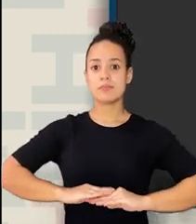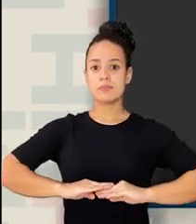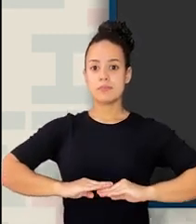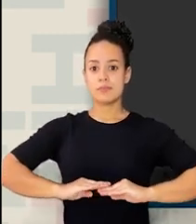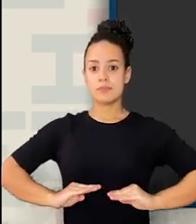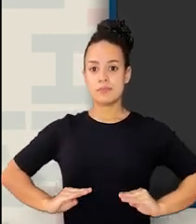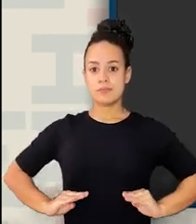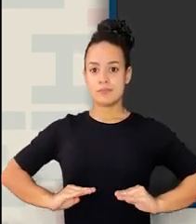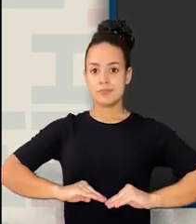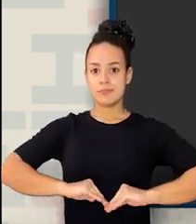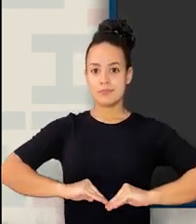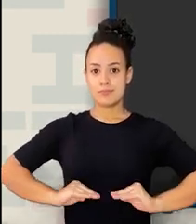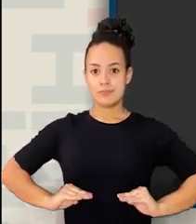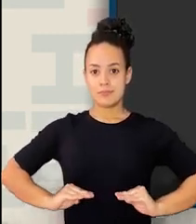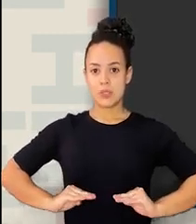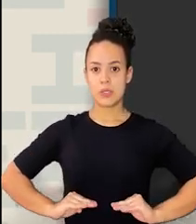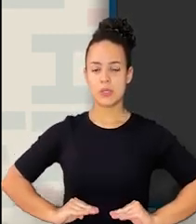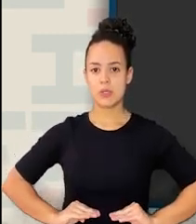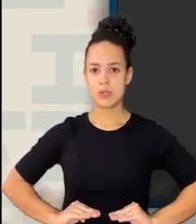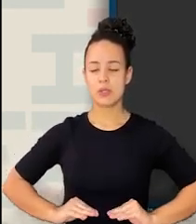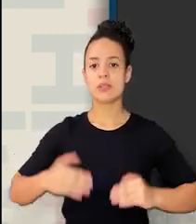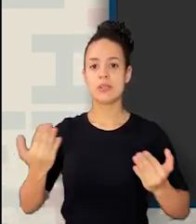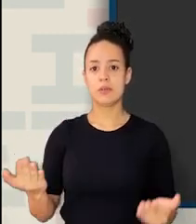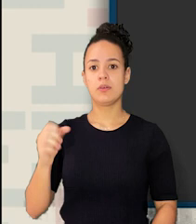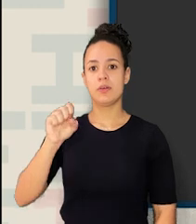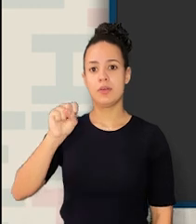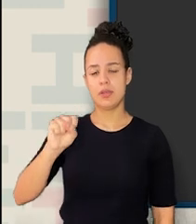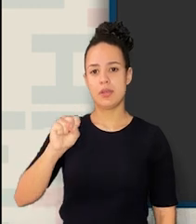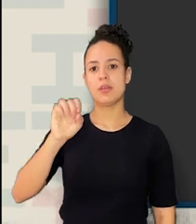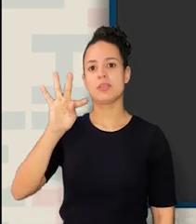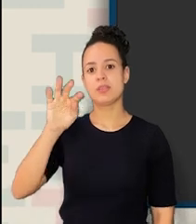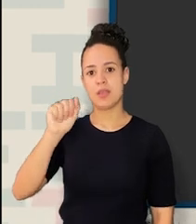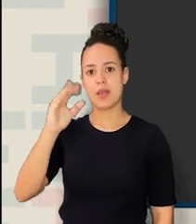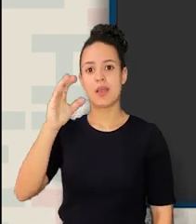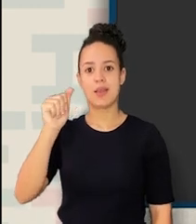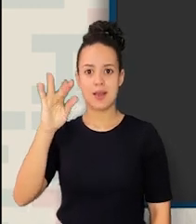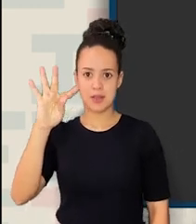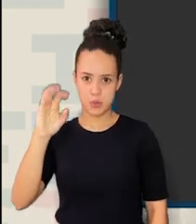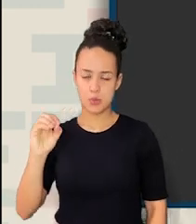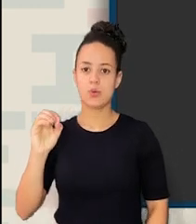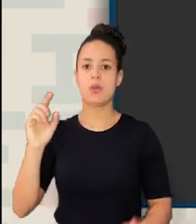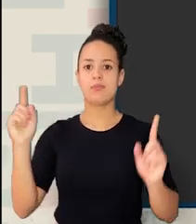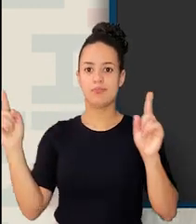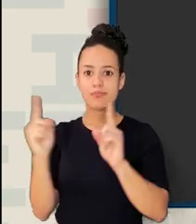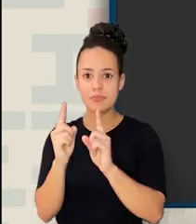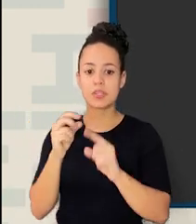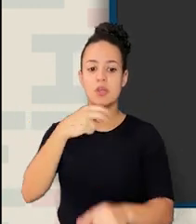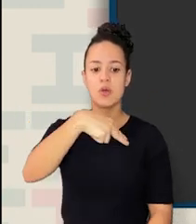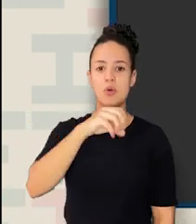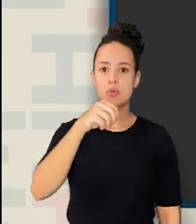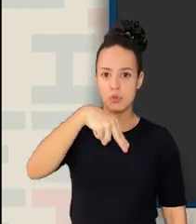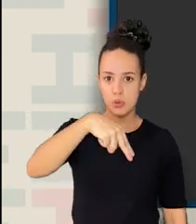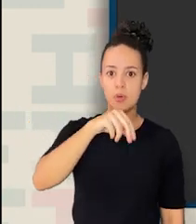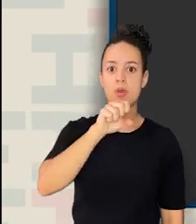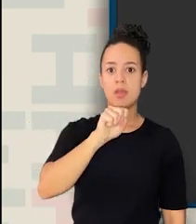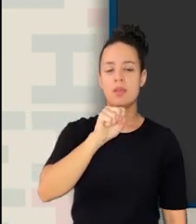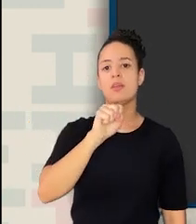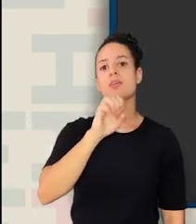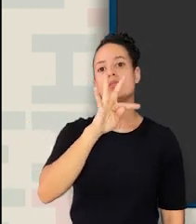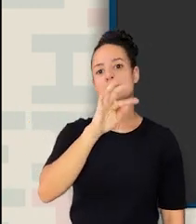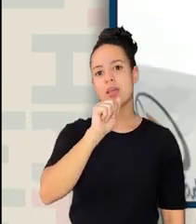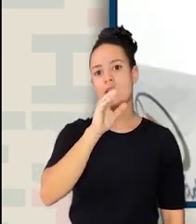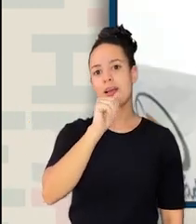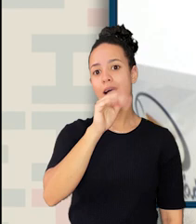que o staccato trata-se do encurtamento da nota. Então, o non staccato seria um staccato um pouco mais acentuado,